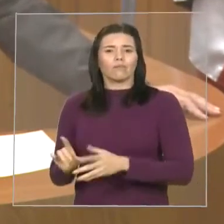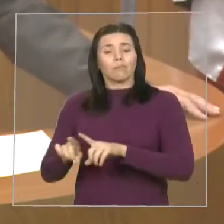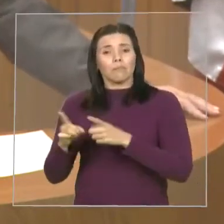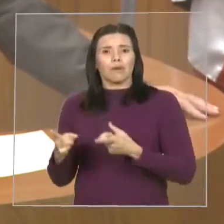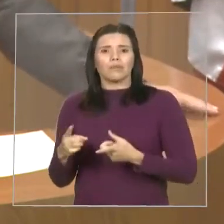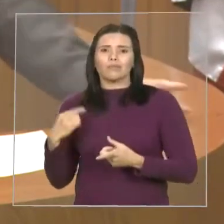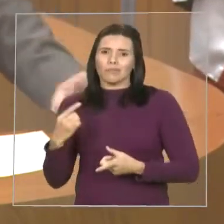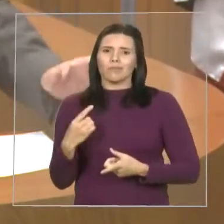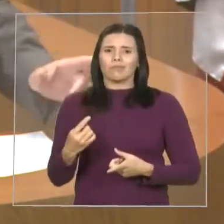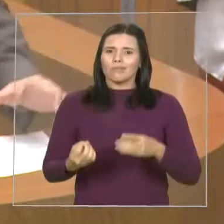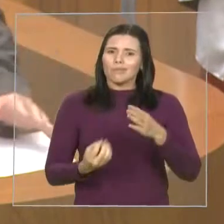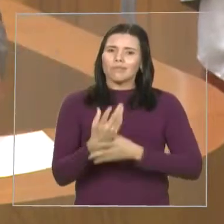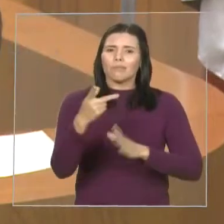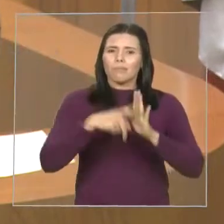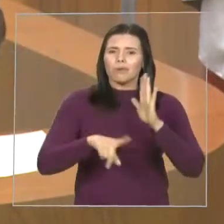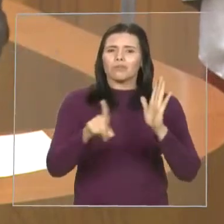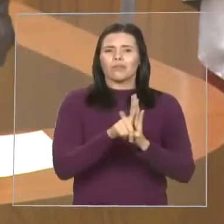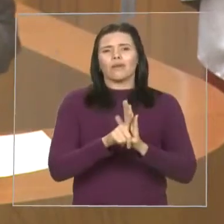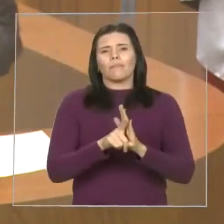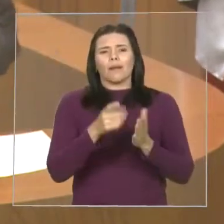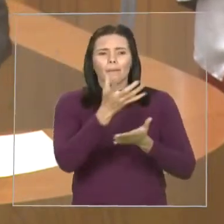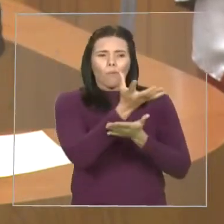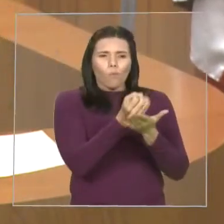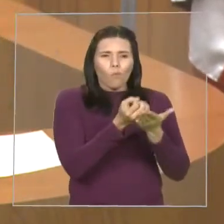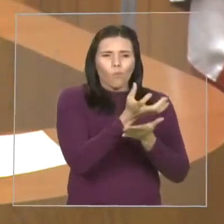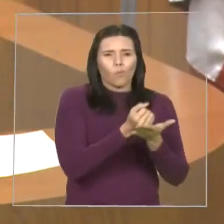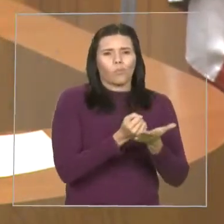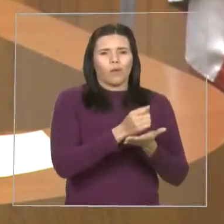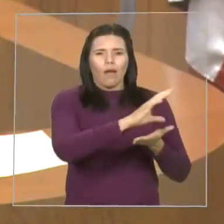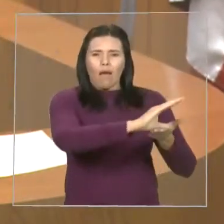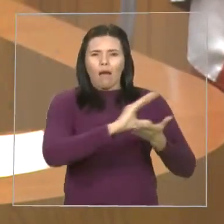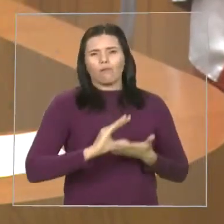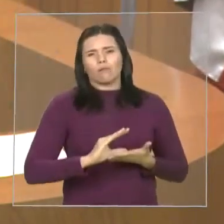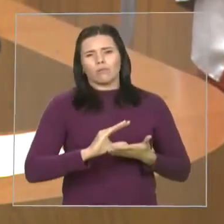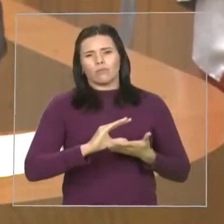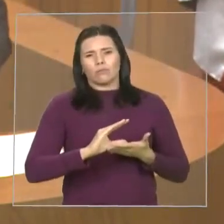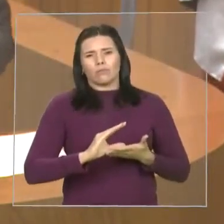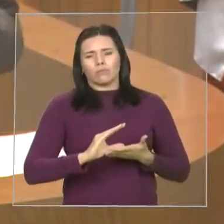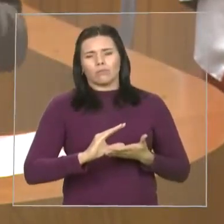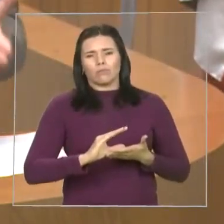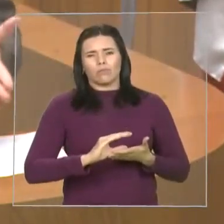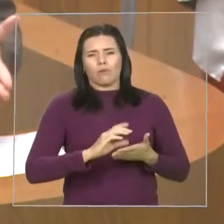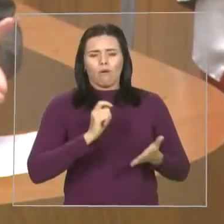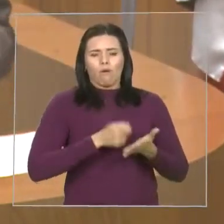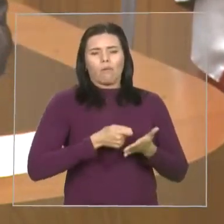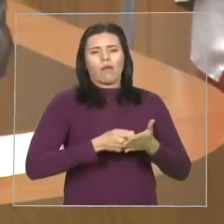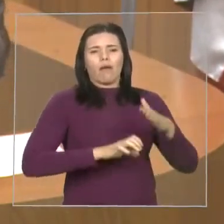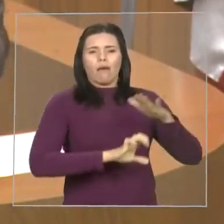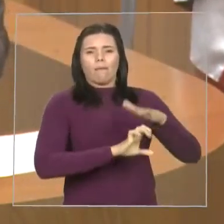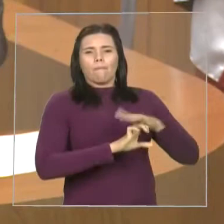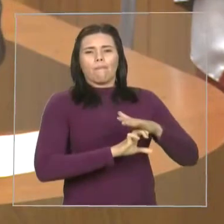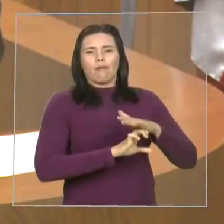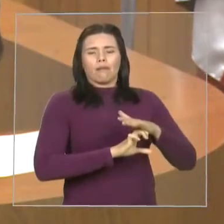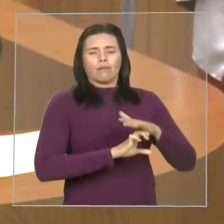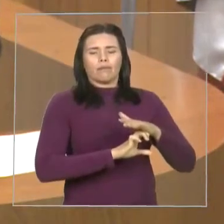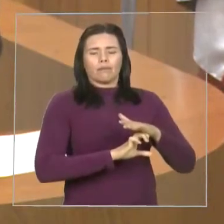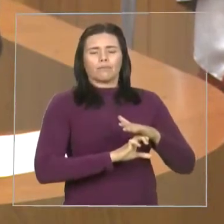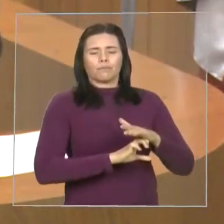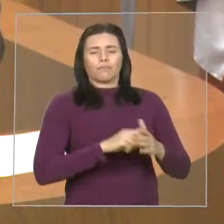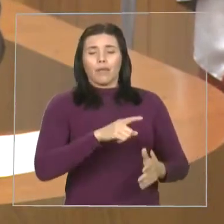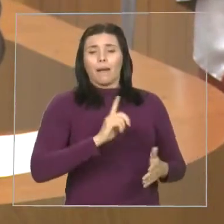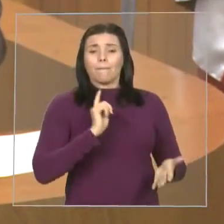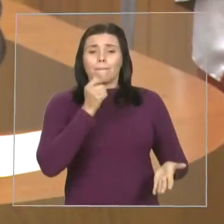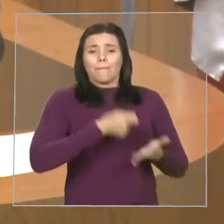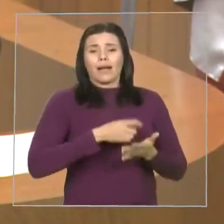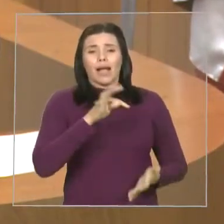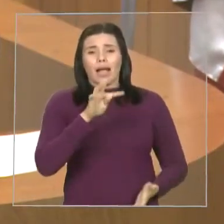vi que essa matéria aqui não foi partidarizada, até porque esse é um projeto que eu defendi ele pelo mérito, porque esse projeto já existe em outros estados,